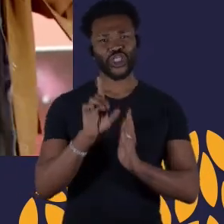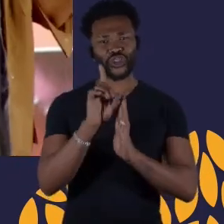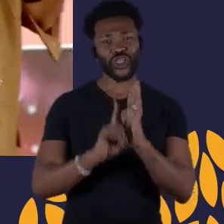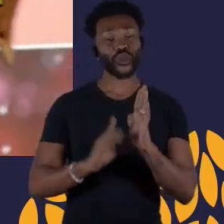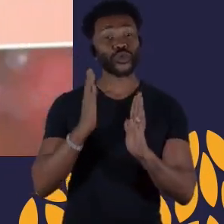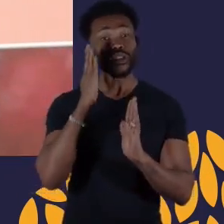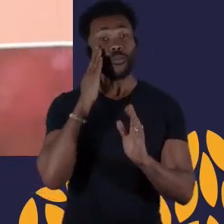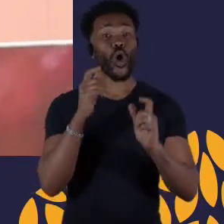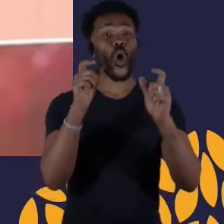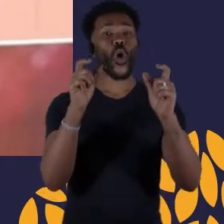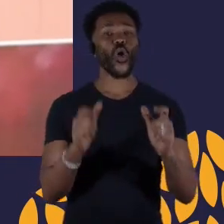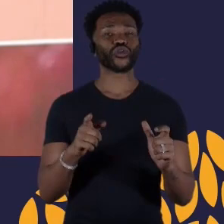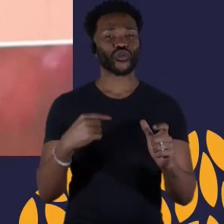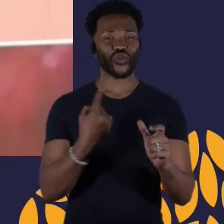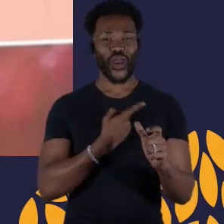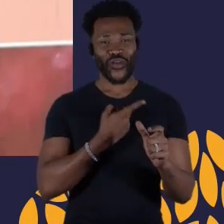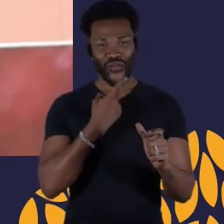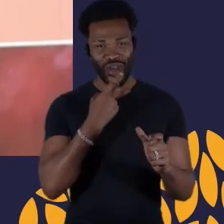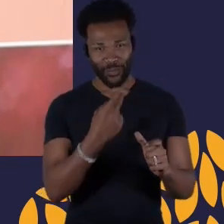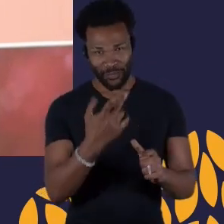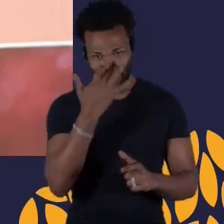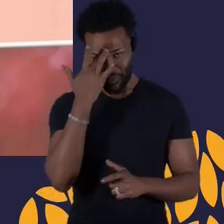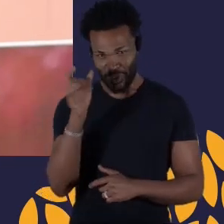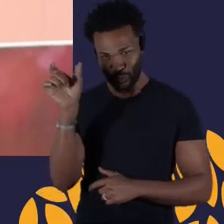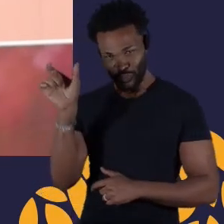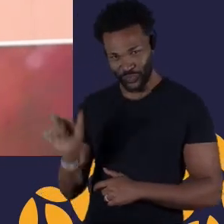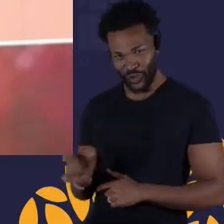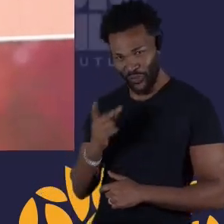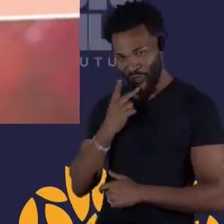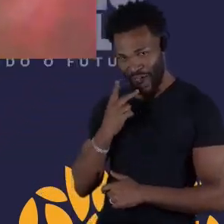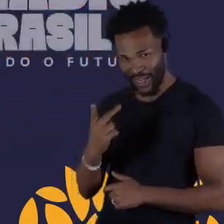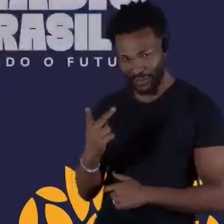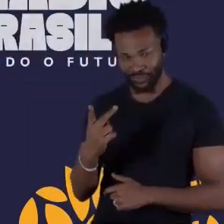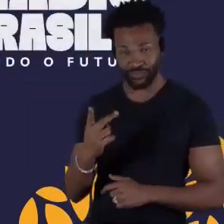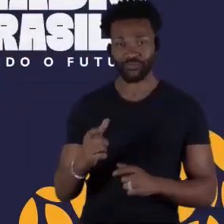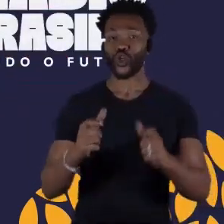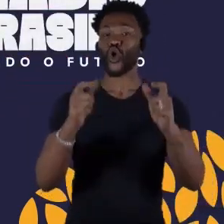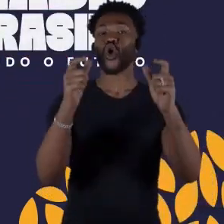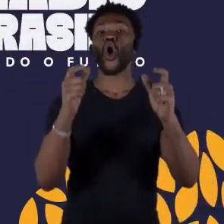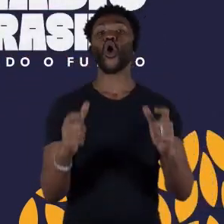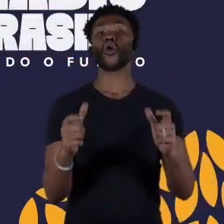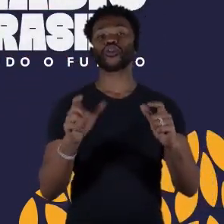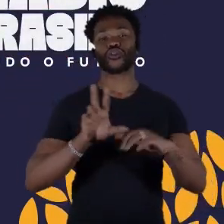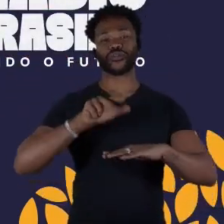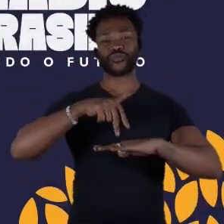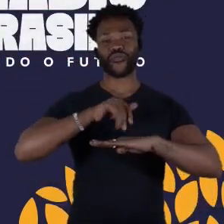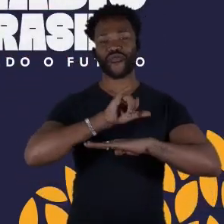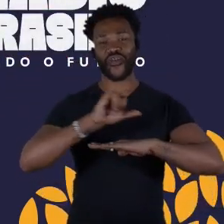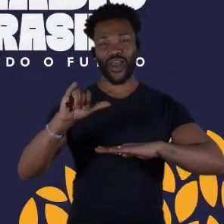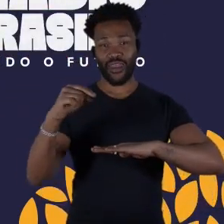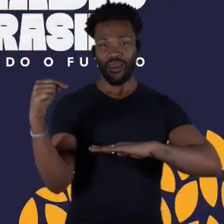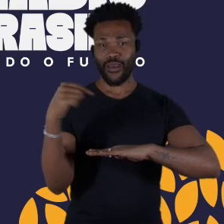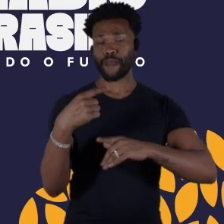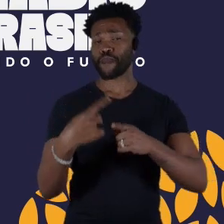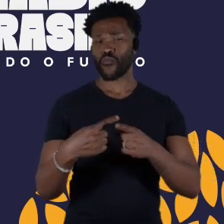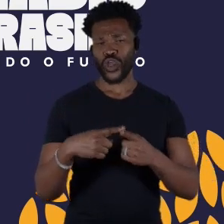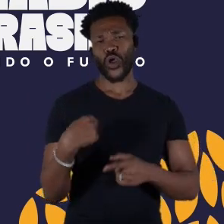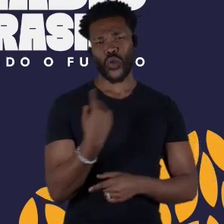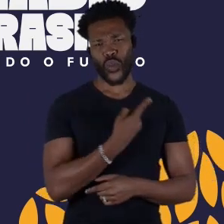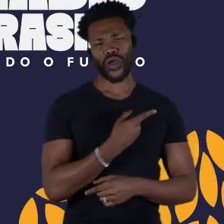de onde nós falamos. Quando alguém fala, tem que dizer de onde ele fala. Porque todos